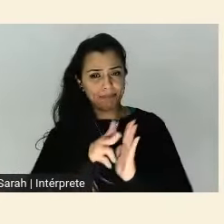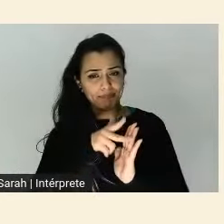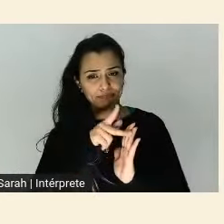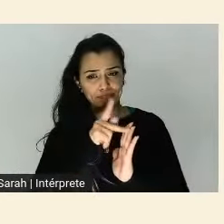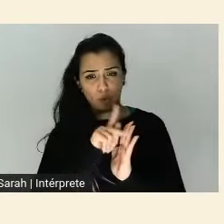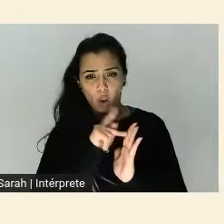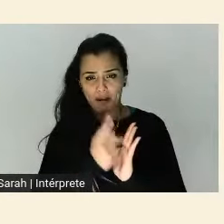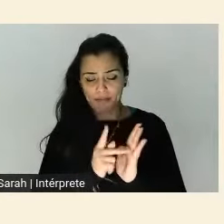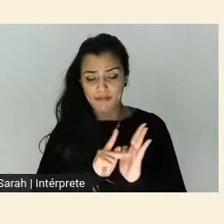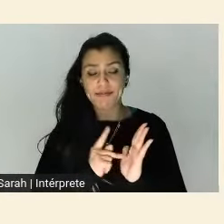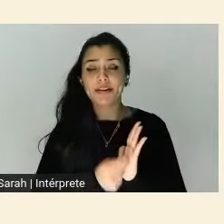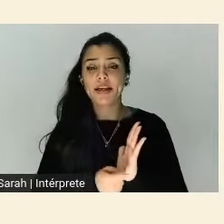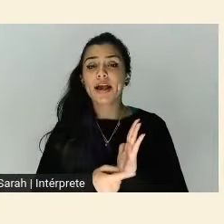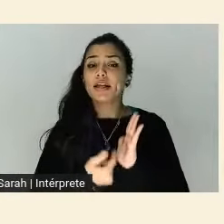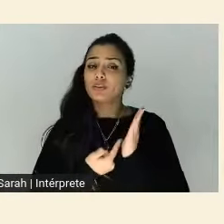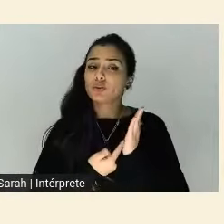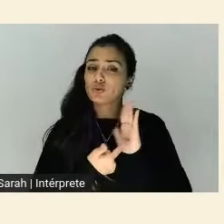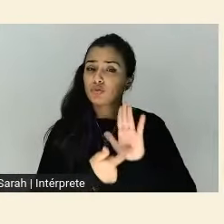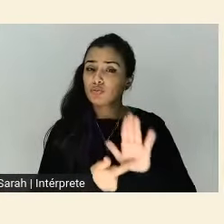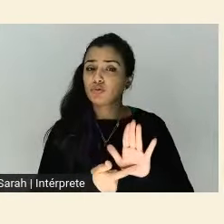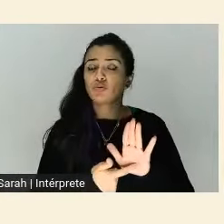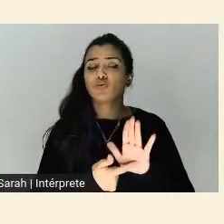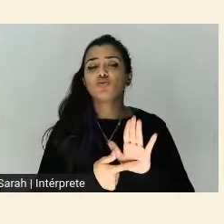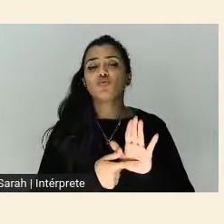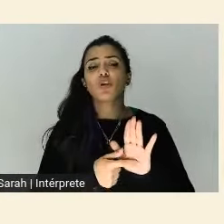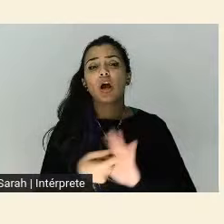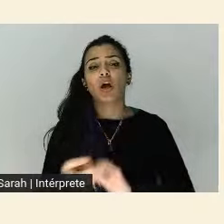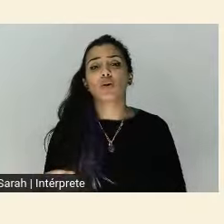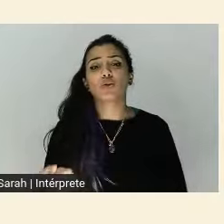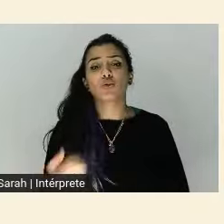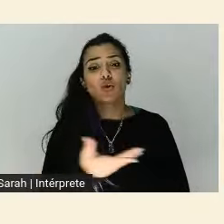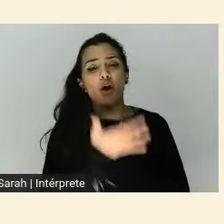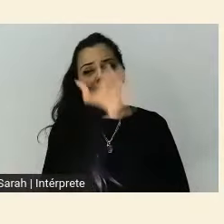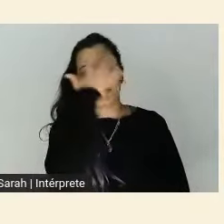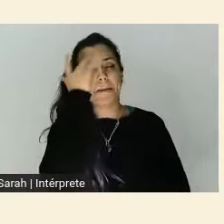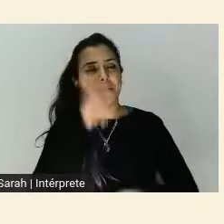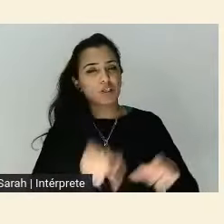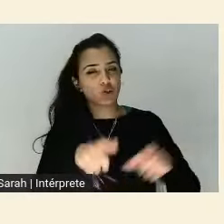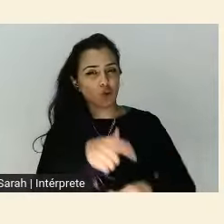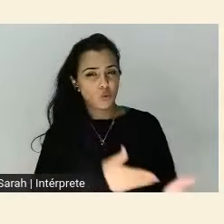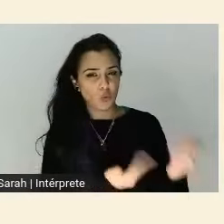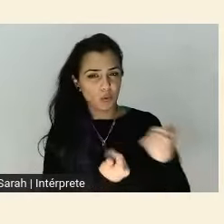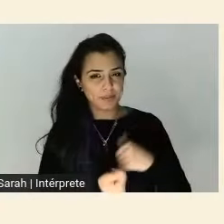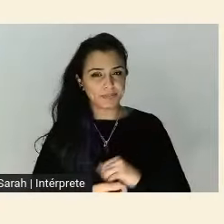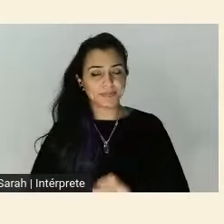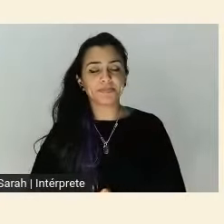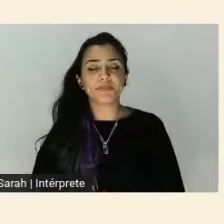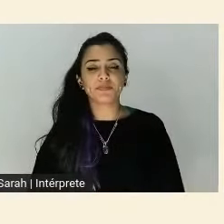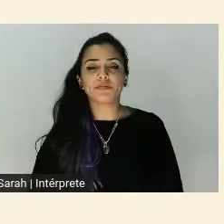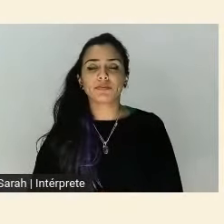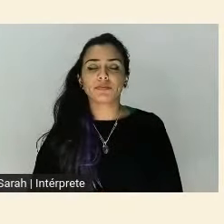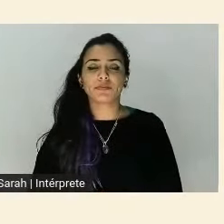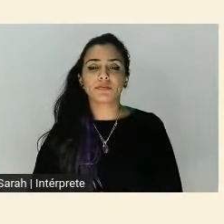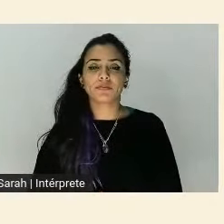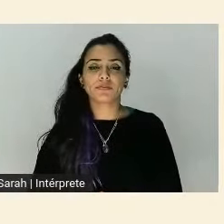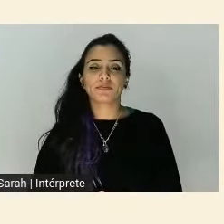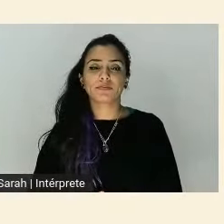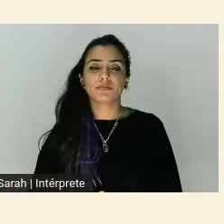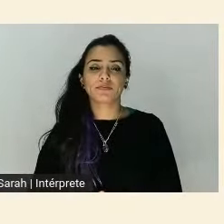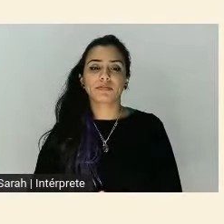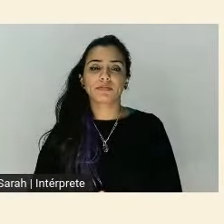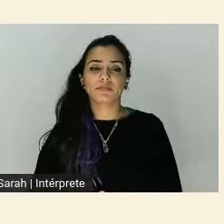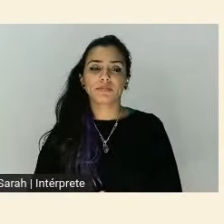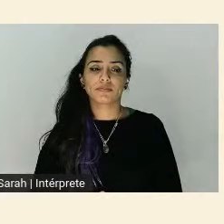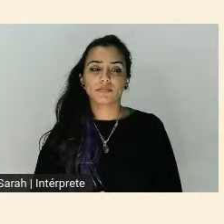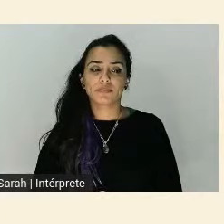com uma dedicatória aos jovens, aos novos, à mocidade paraense. A demolição dessa